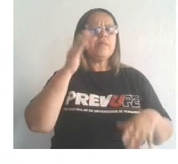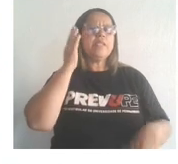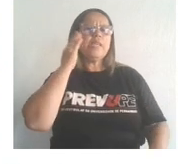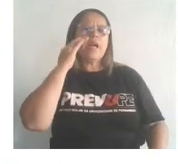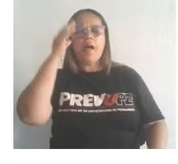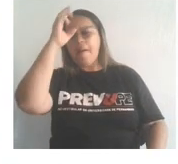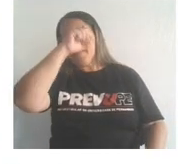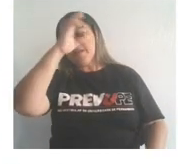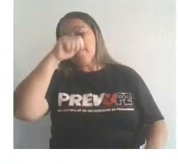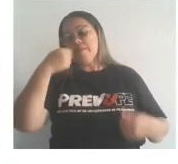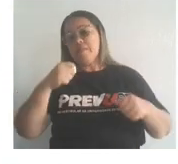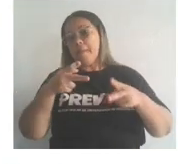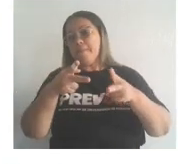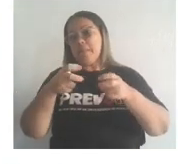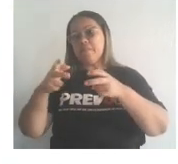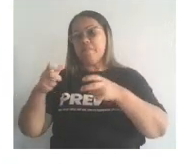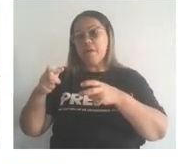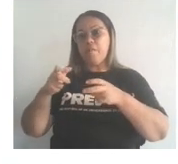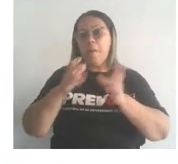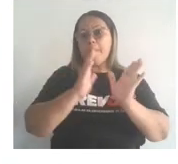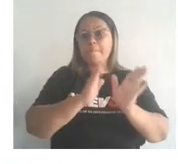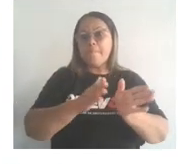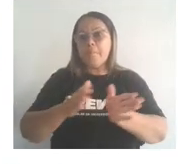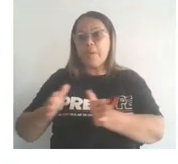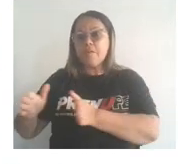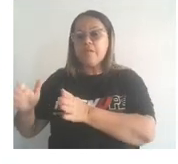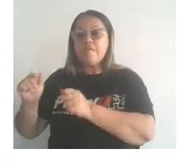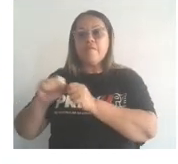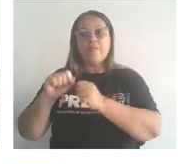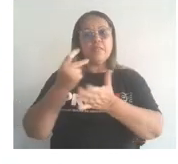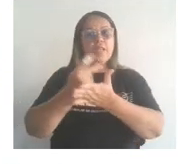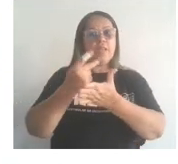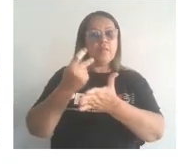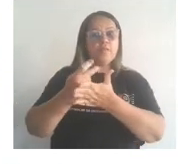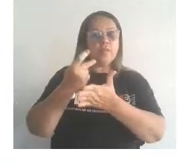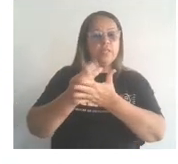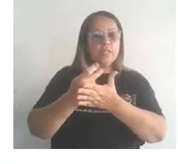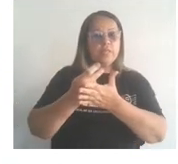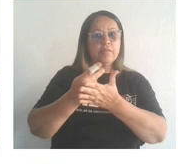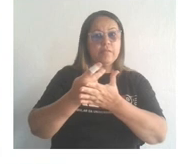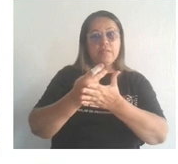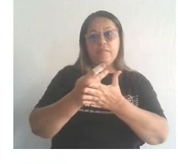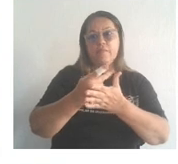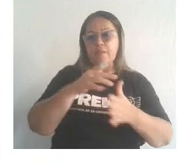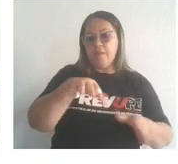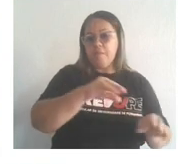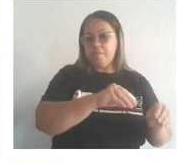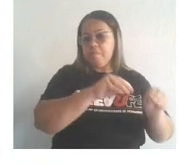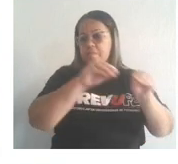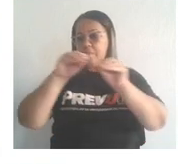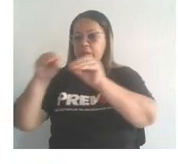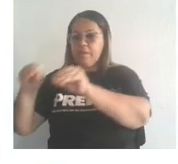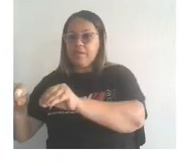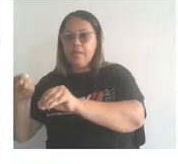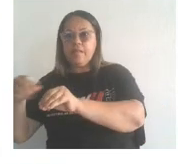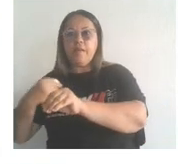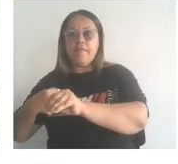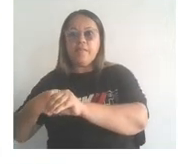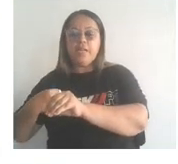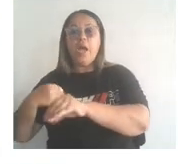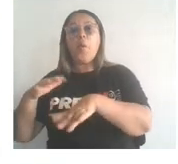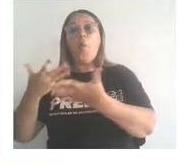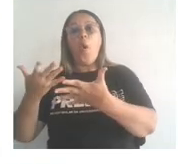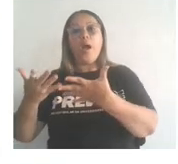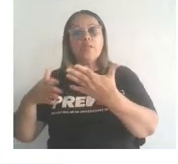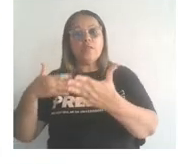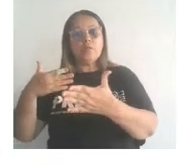interessante que você perceba quais são os processos que fazem com que esse composto saia do ambiente e vá para a vida. E também quais os